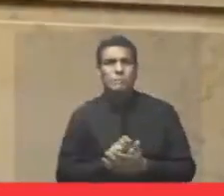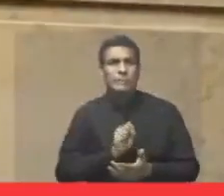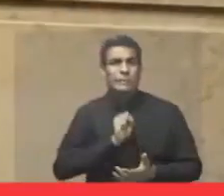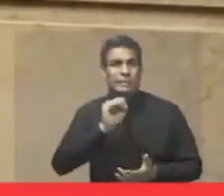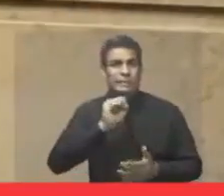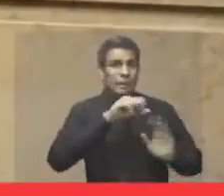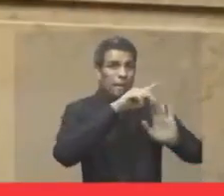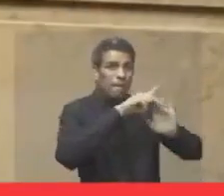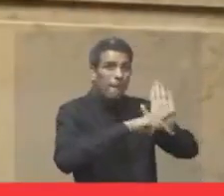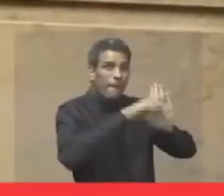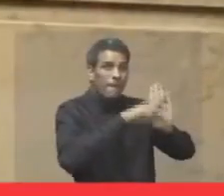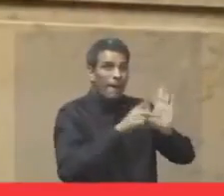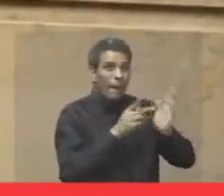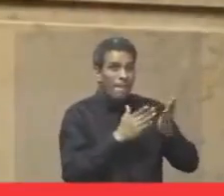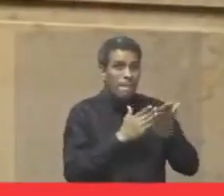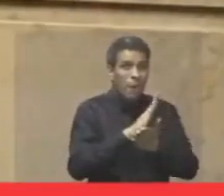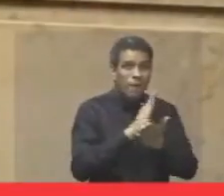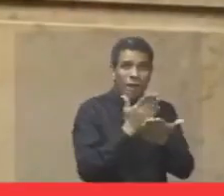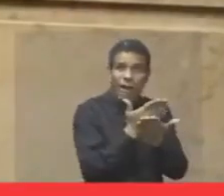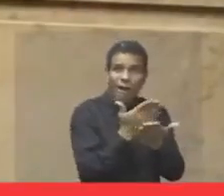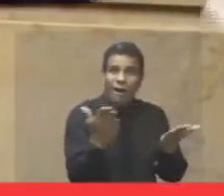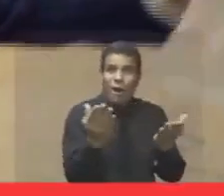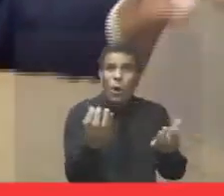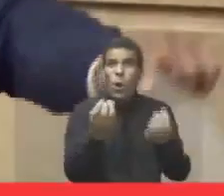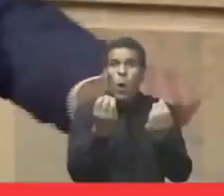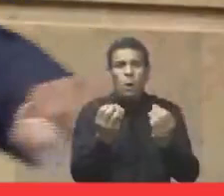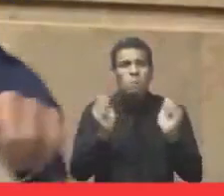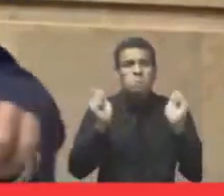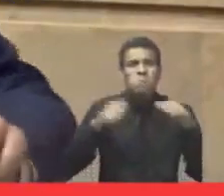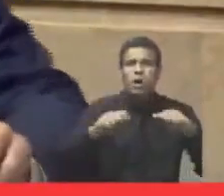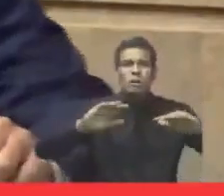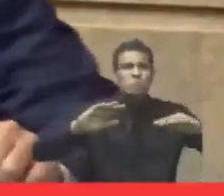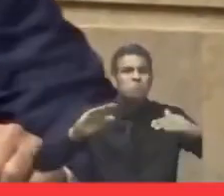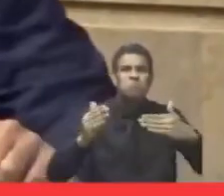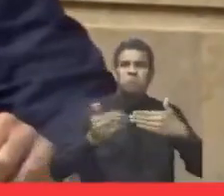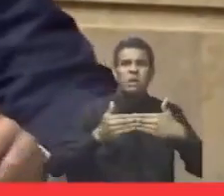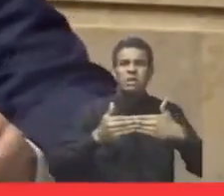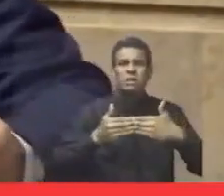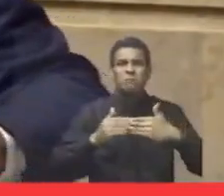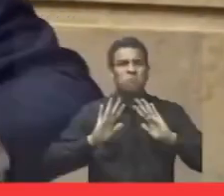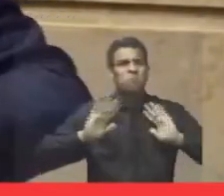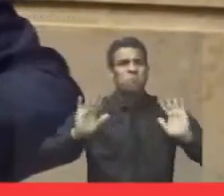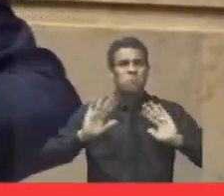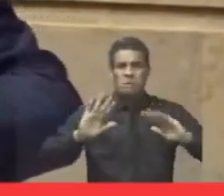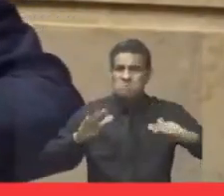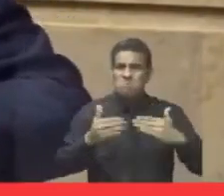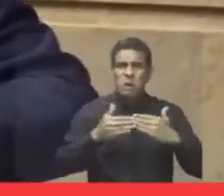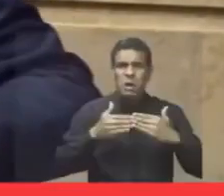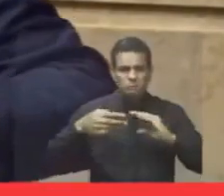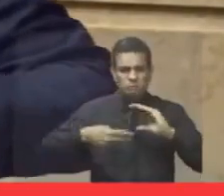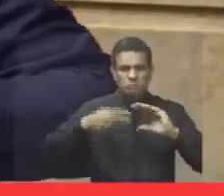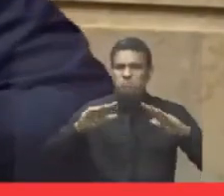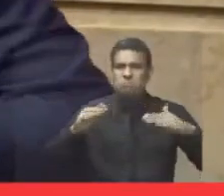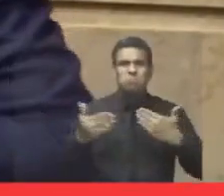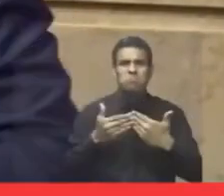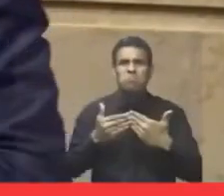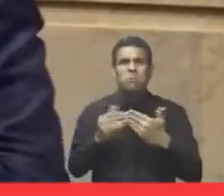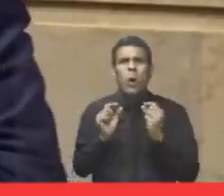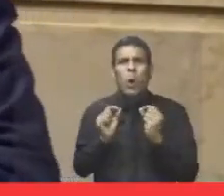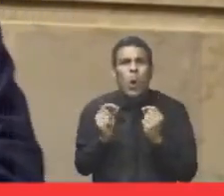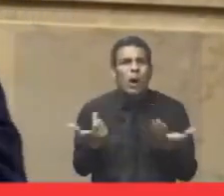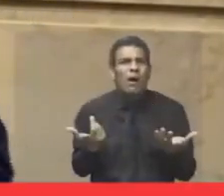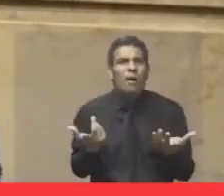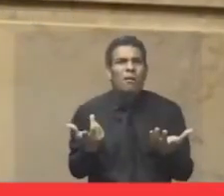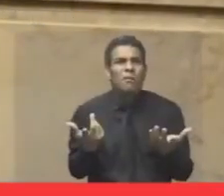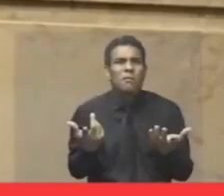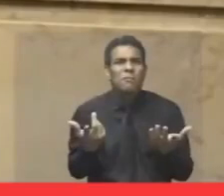esse projeto fosse aprovado como veio, podia fechar isso aqui, pessoal. Essa Câmara Municipal só ia servir para